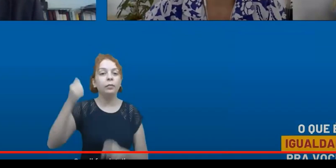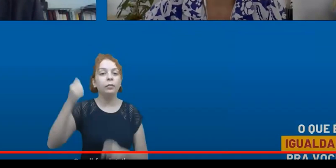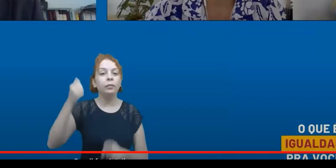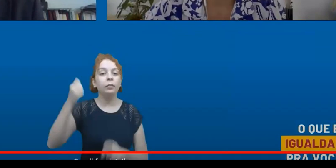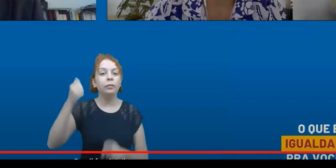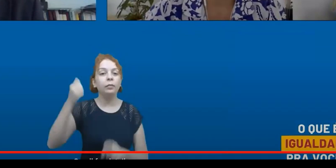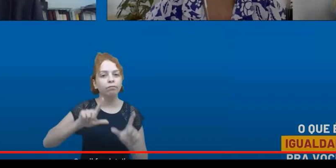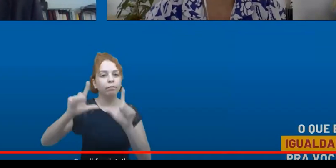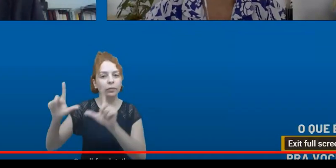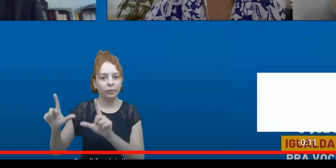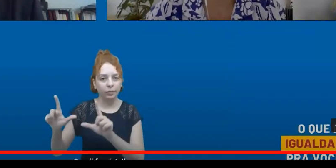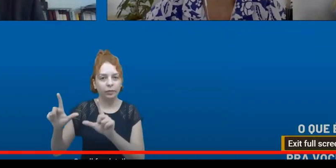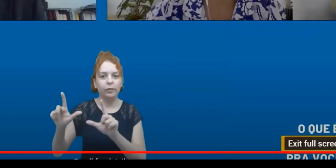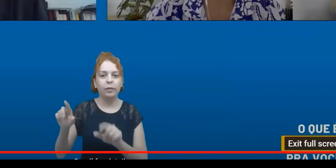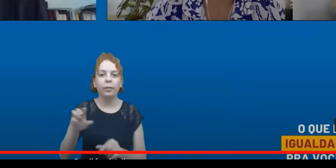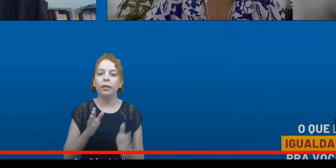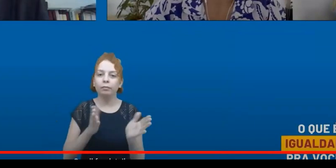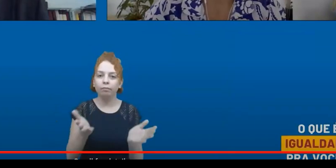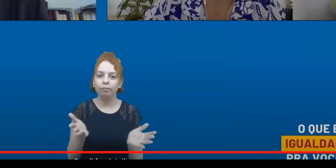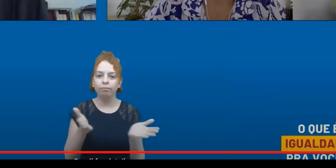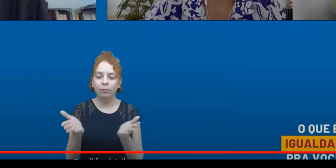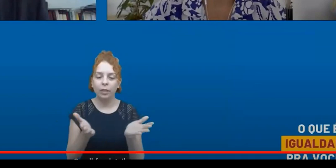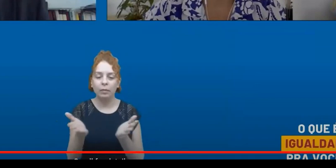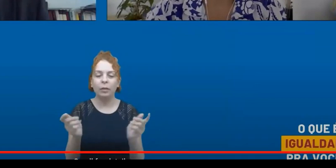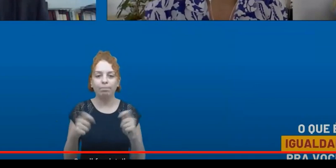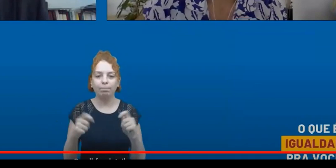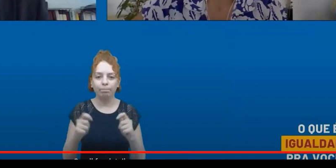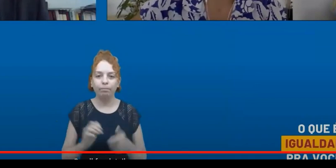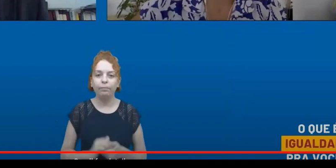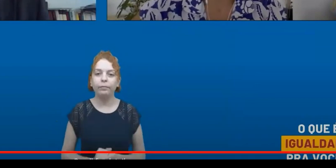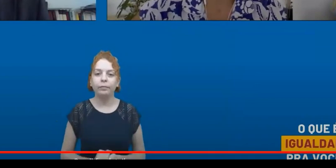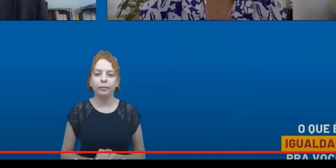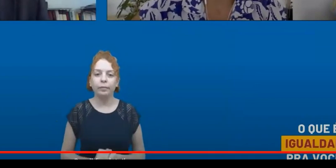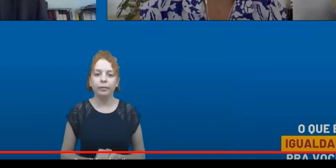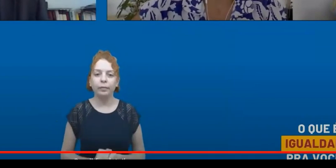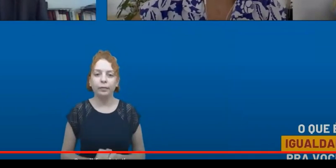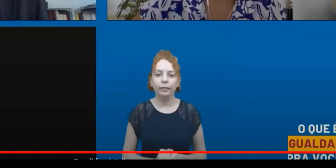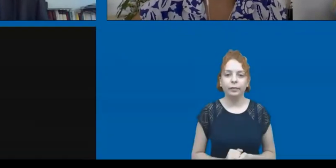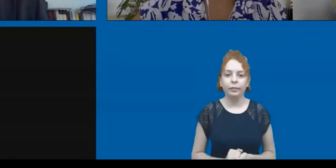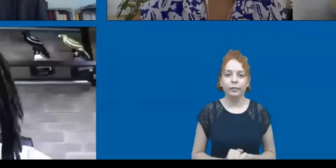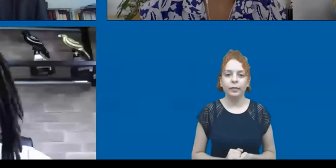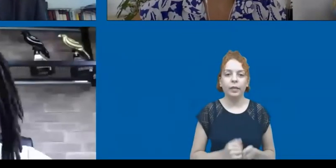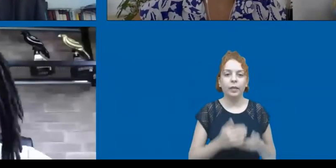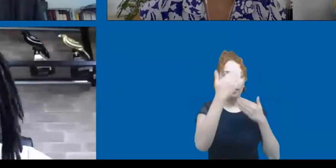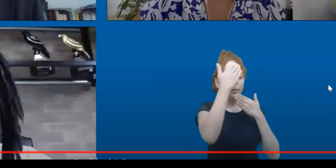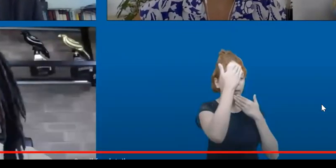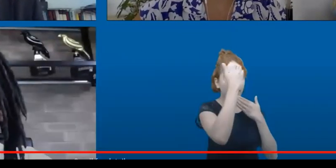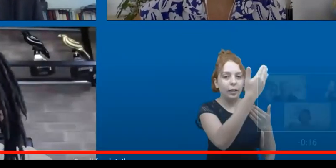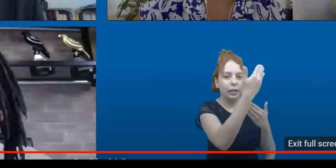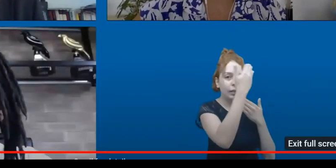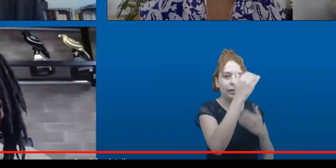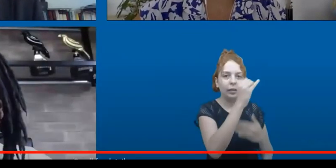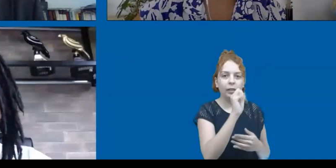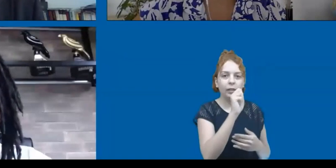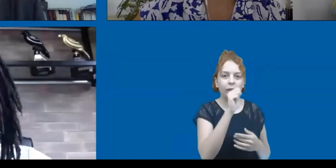para ser um evento o mais acessível possível. As janelas estão sobre fundo azul. Obrigada. novo, Ian. Eu acho